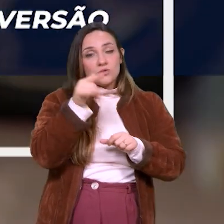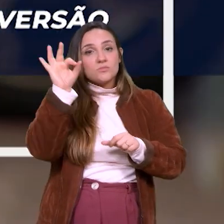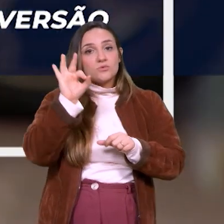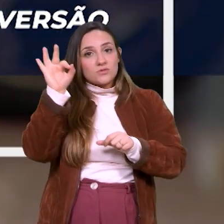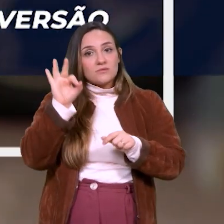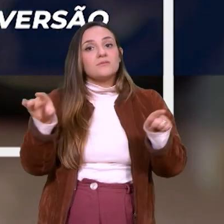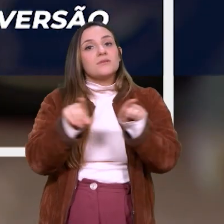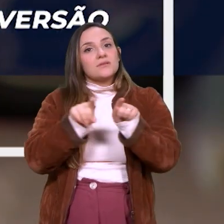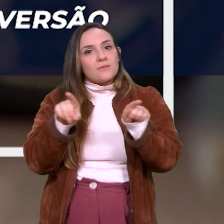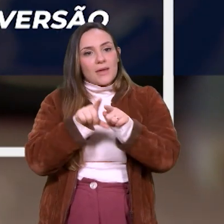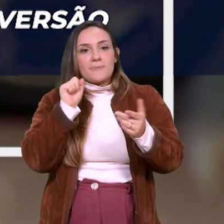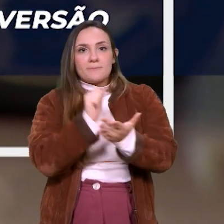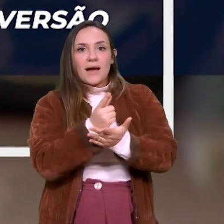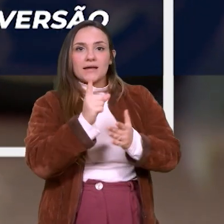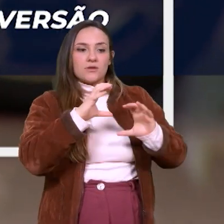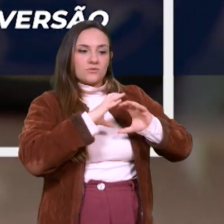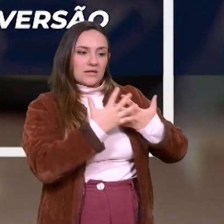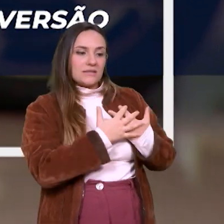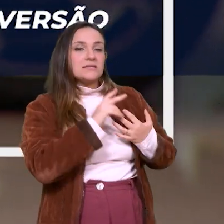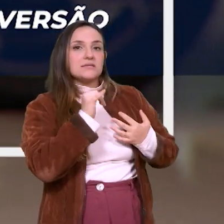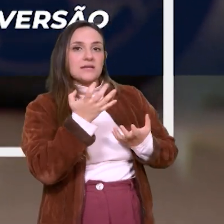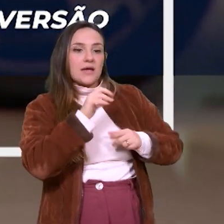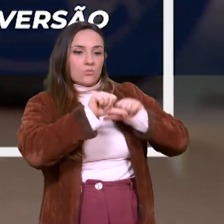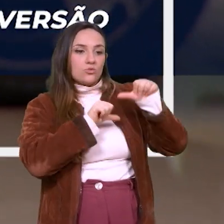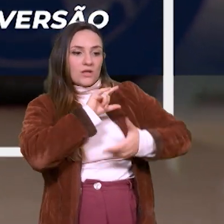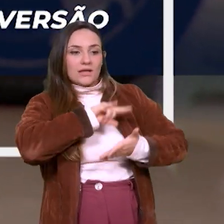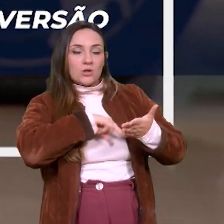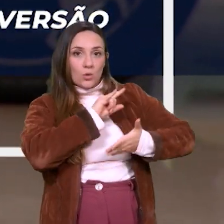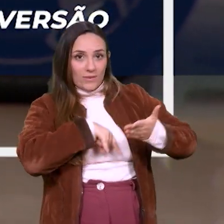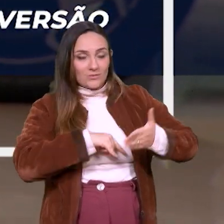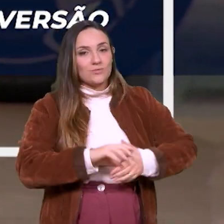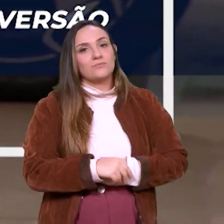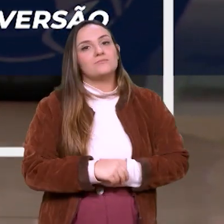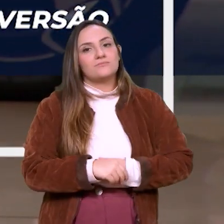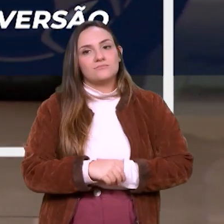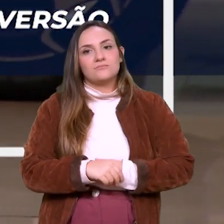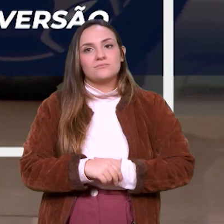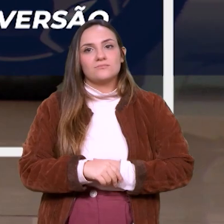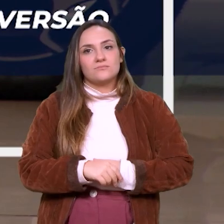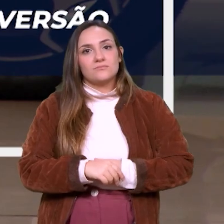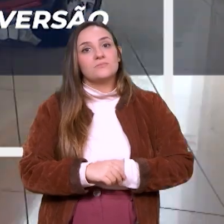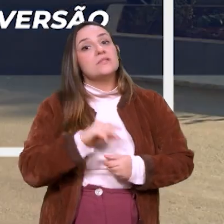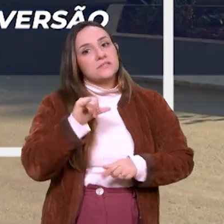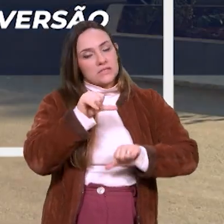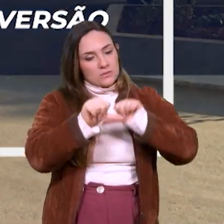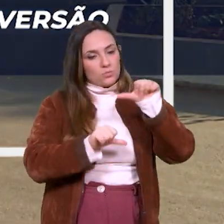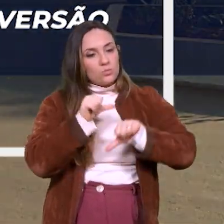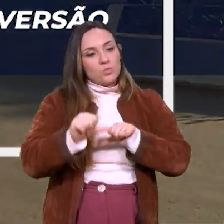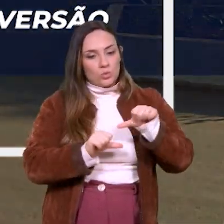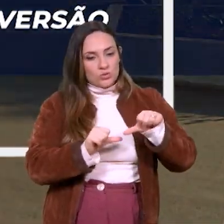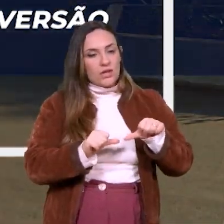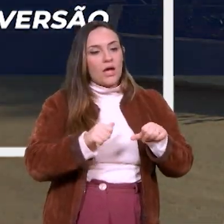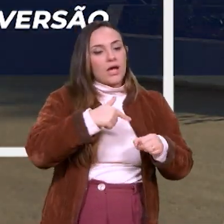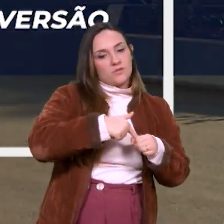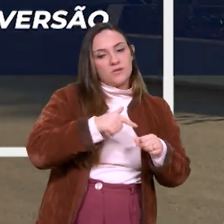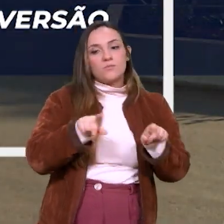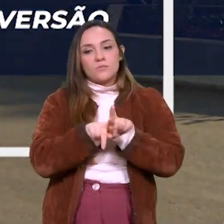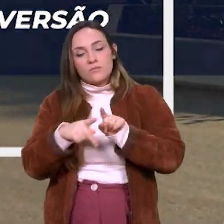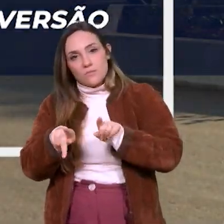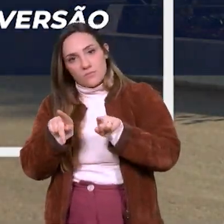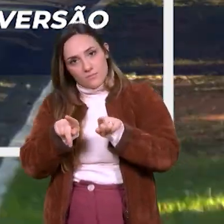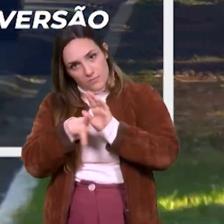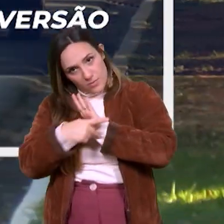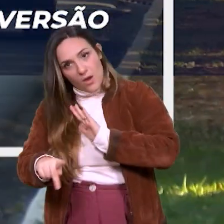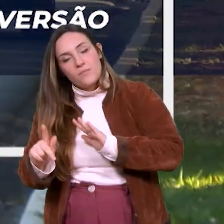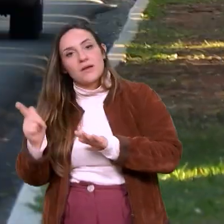12%, além de isenção de taxas do DETRAN para mudança na documentação dos veículos cujos proprietários fizeram a